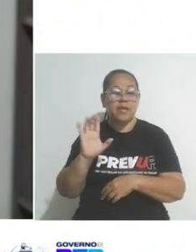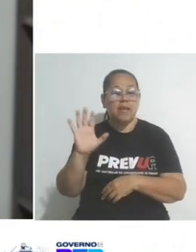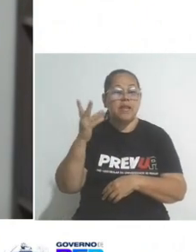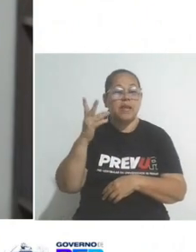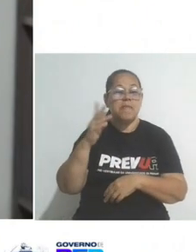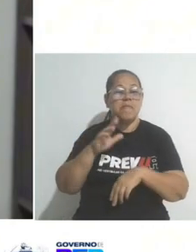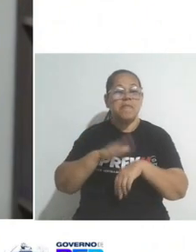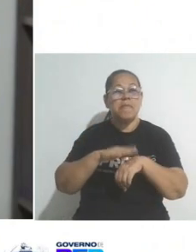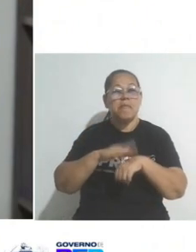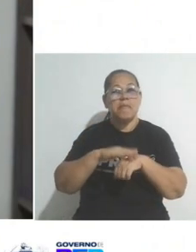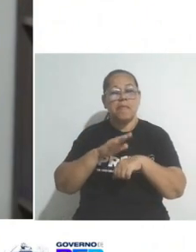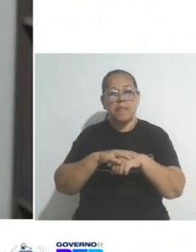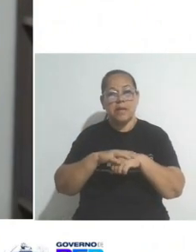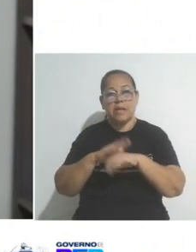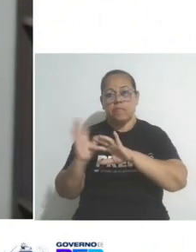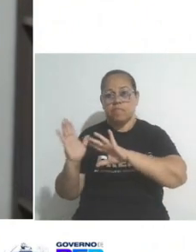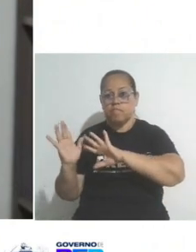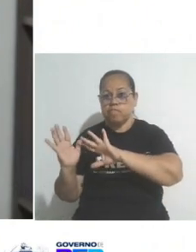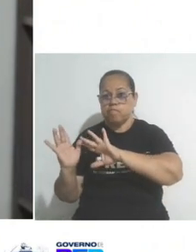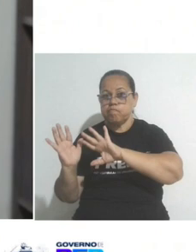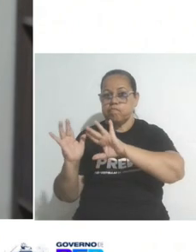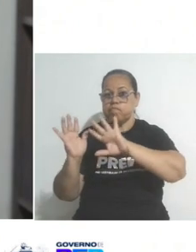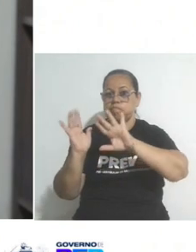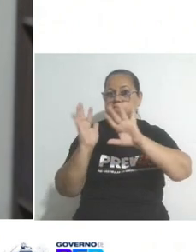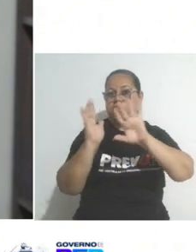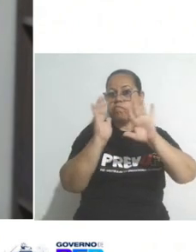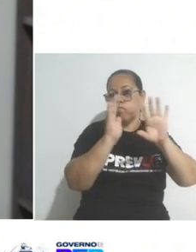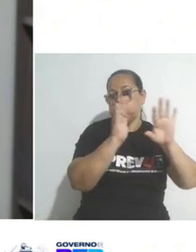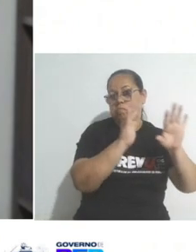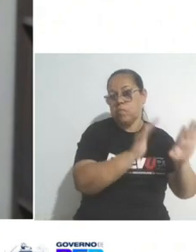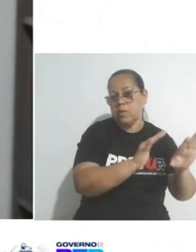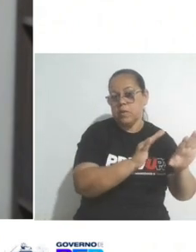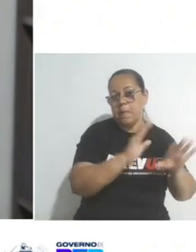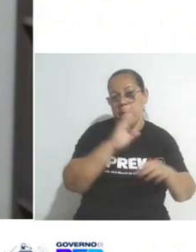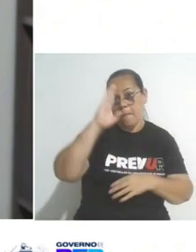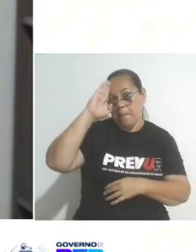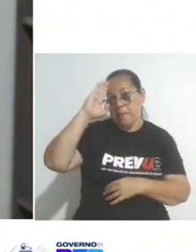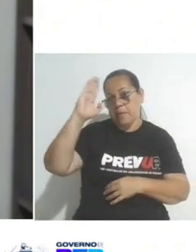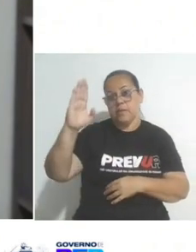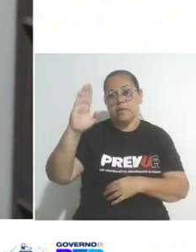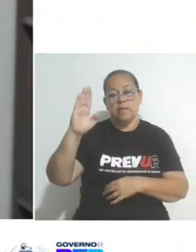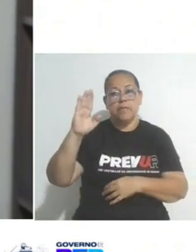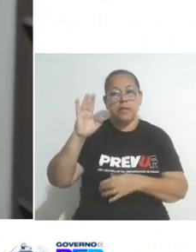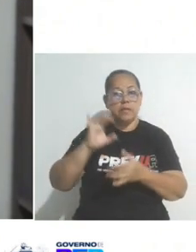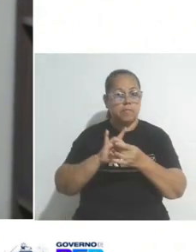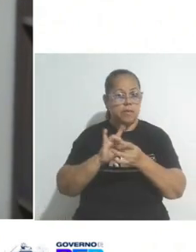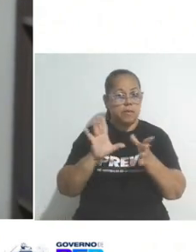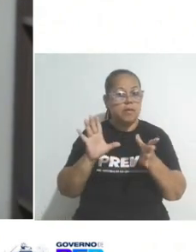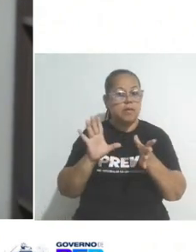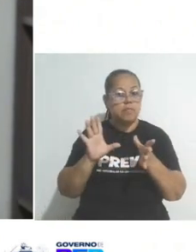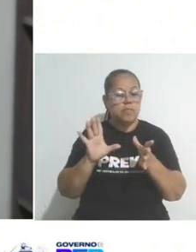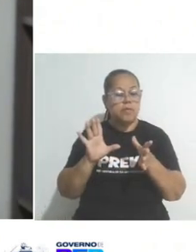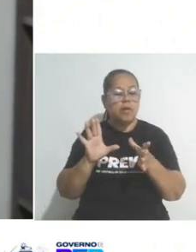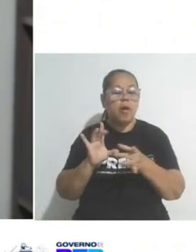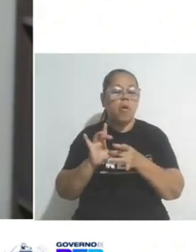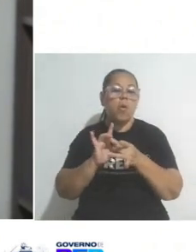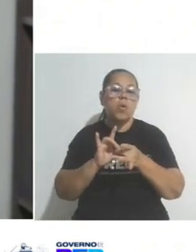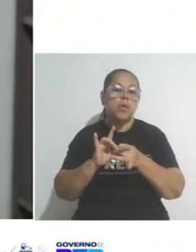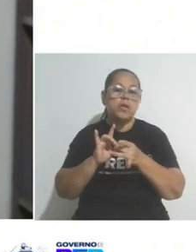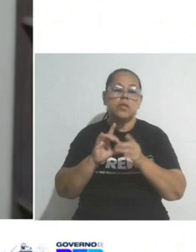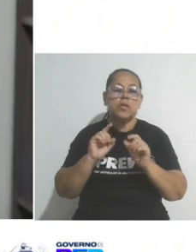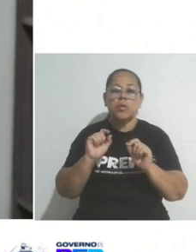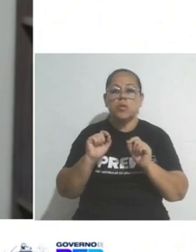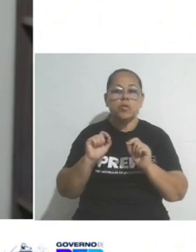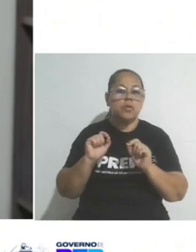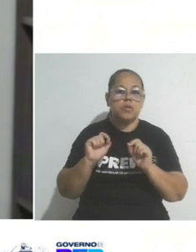atrelados esse fenômeno migratório que eu falo esses fenômenos de imigração principalmente legal eles estão muito mais atrelados a